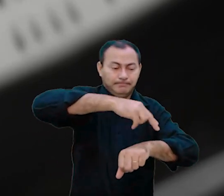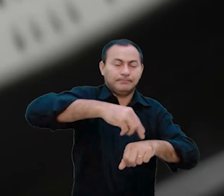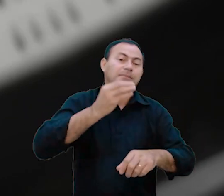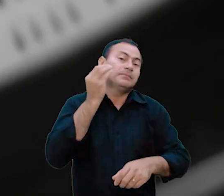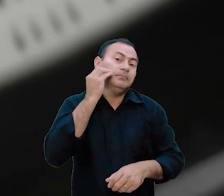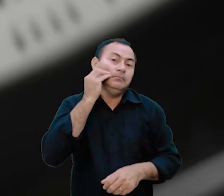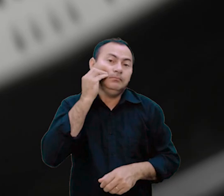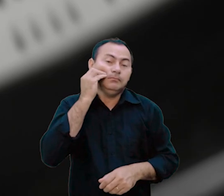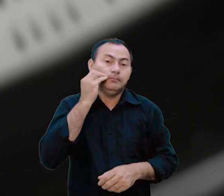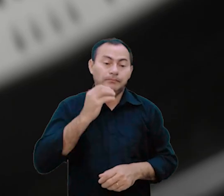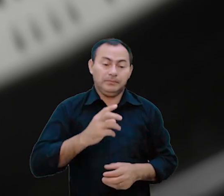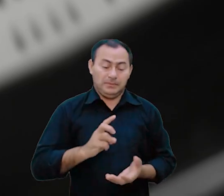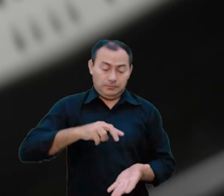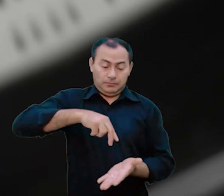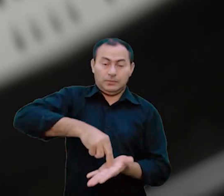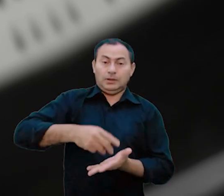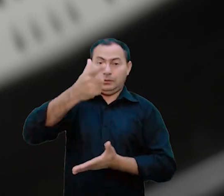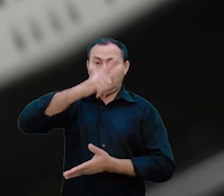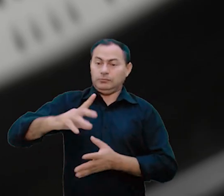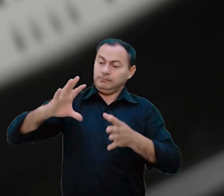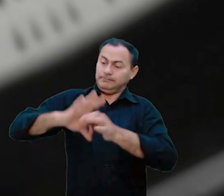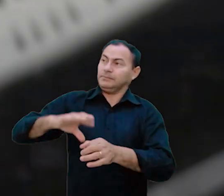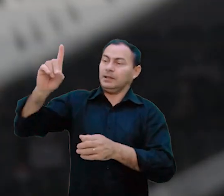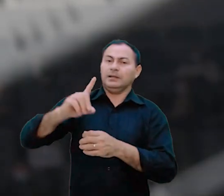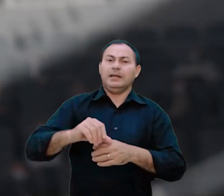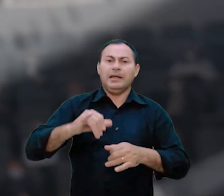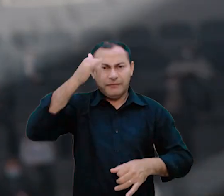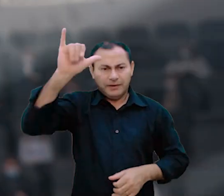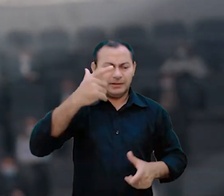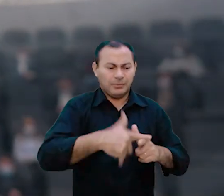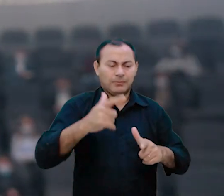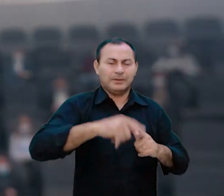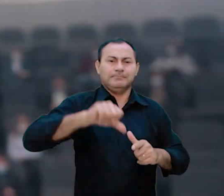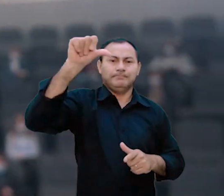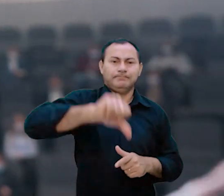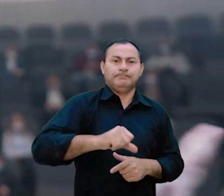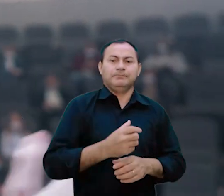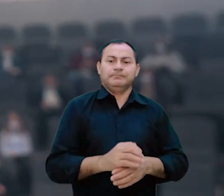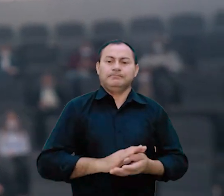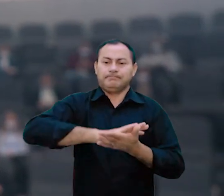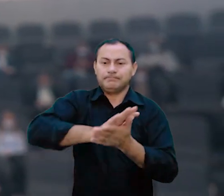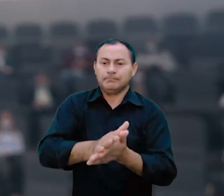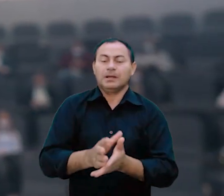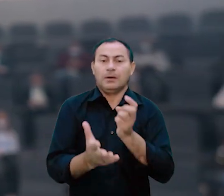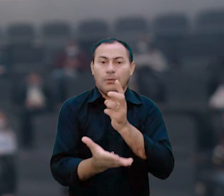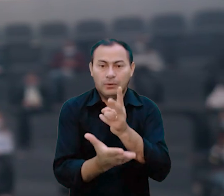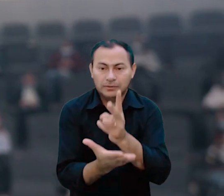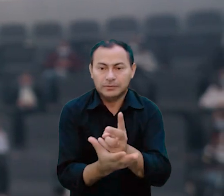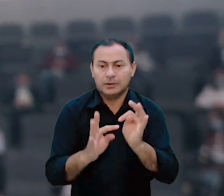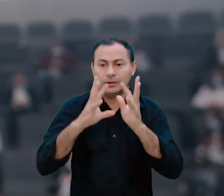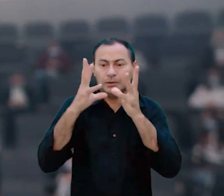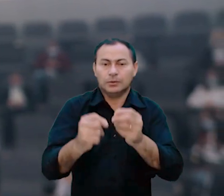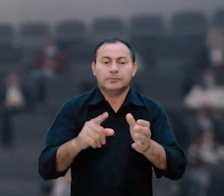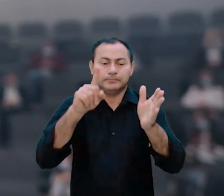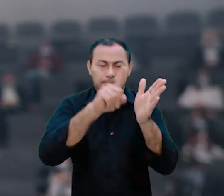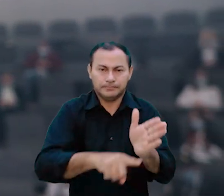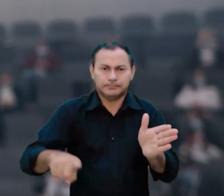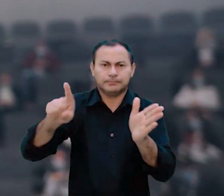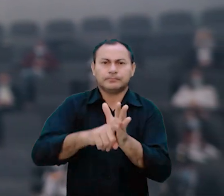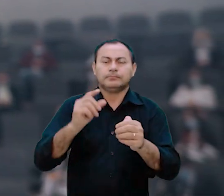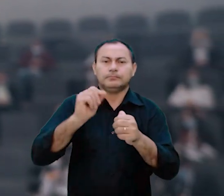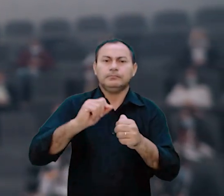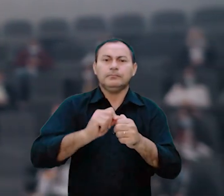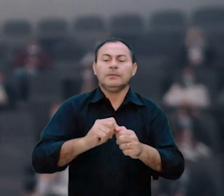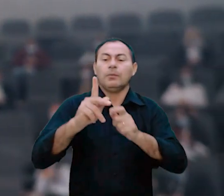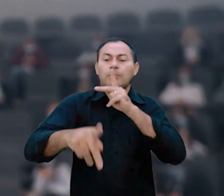essas nações experimentem um reavivamento espiritual e evitem dores e consequências terríveis e devastadoras, se continuarem por todo o